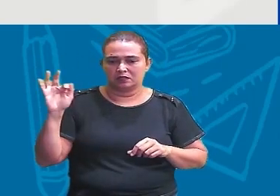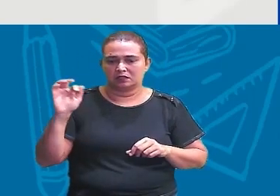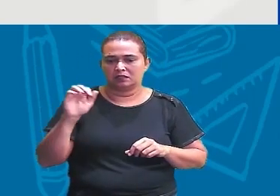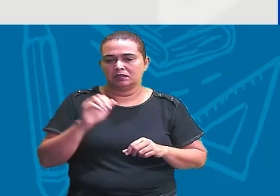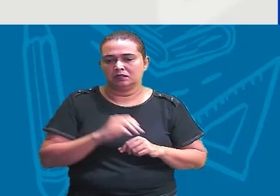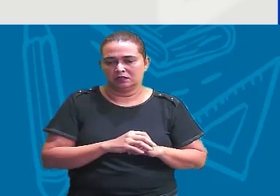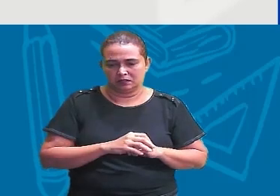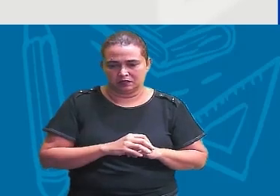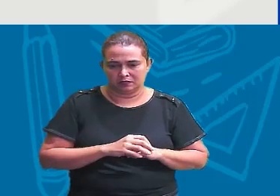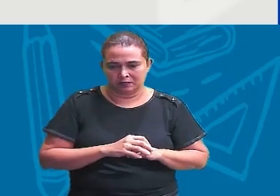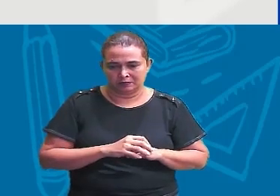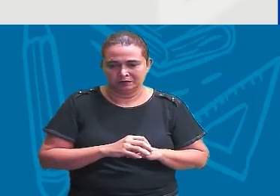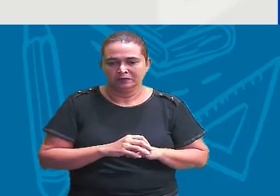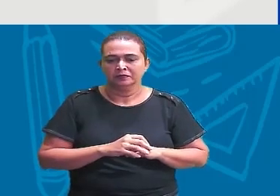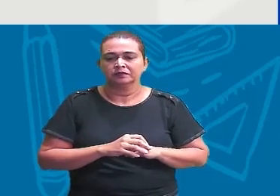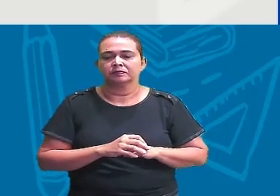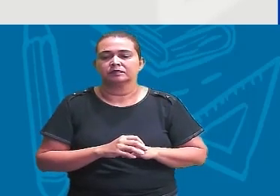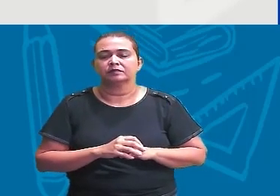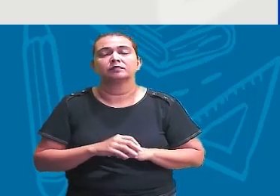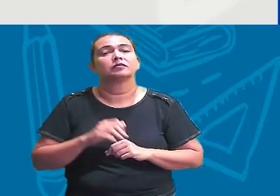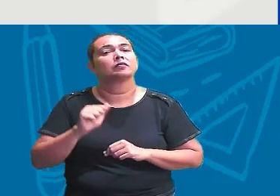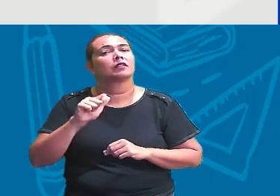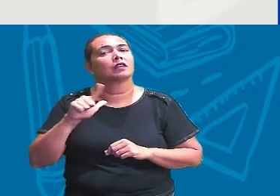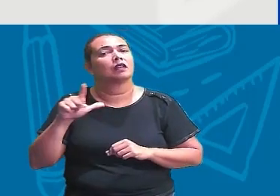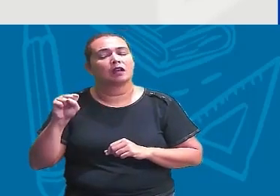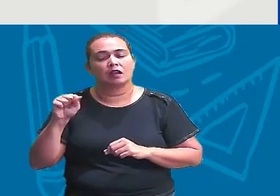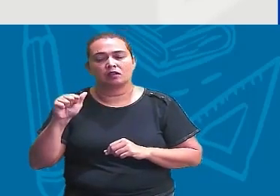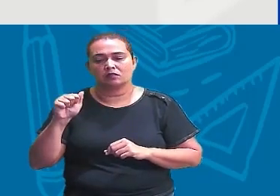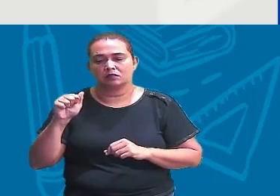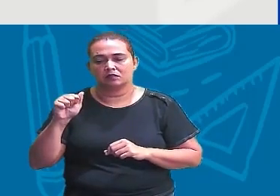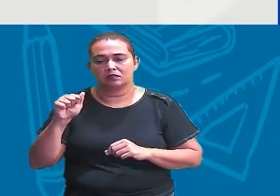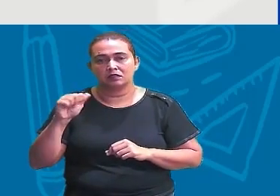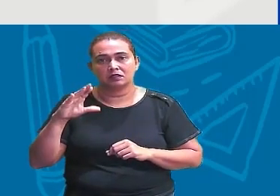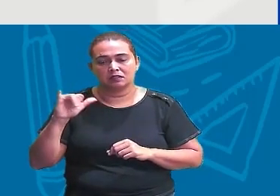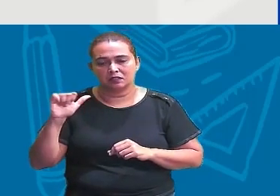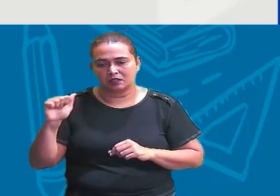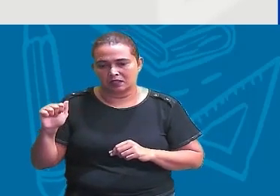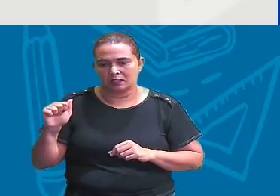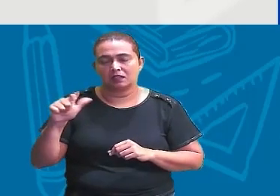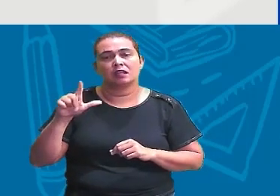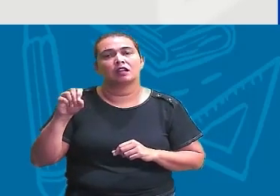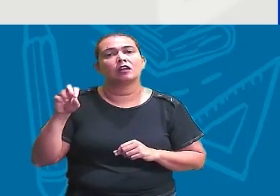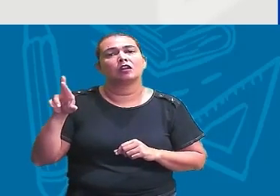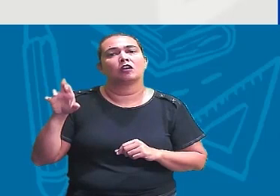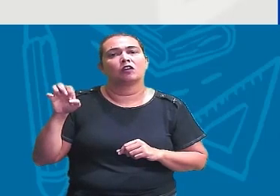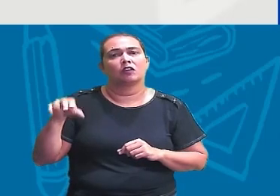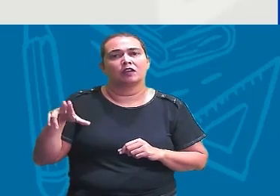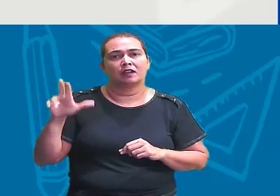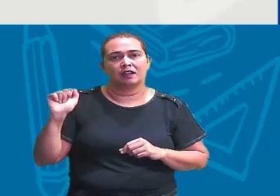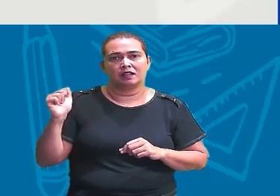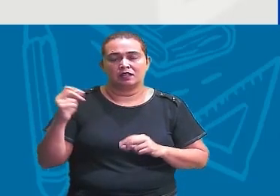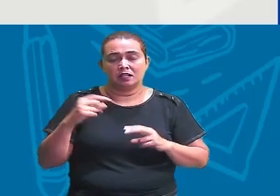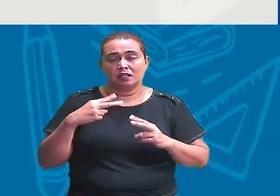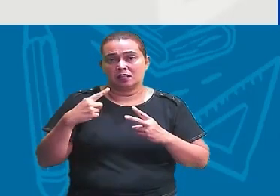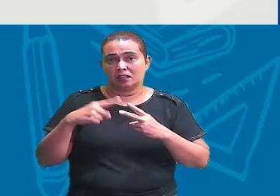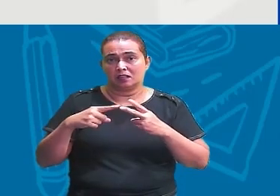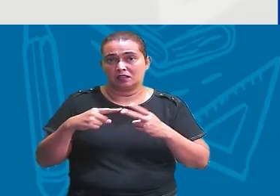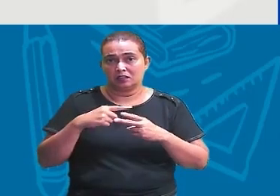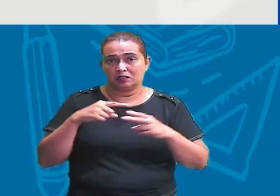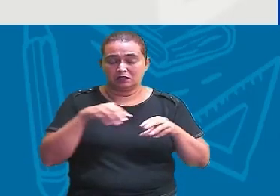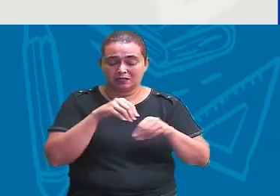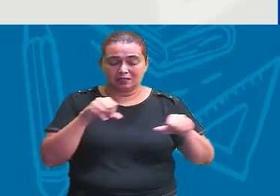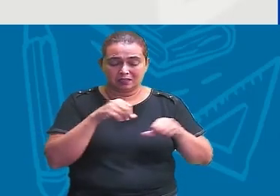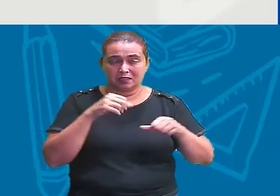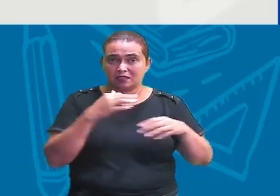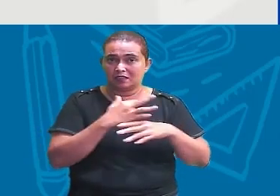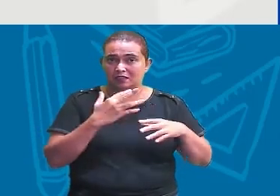a Lorena. Então, nesse momento, a França está com um sentimento de revanche, de vingança em relação à